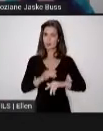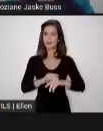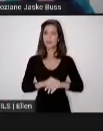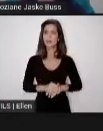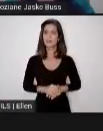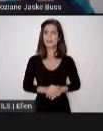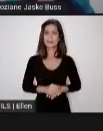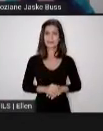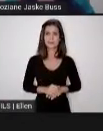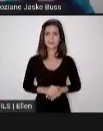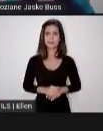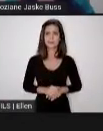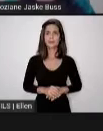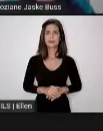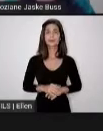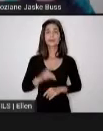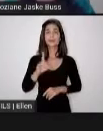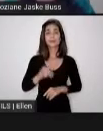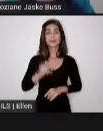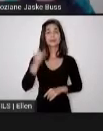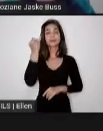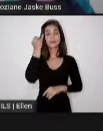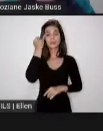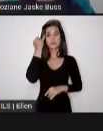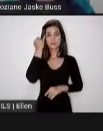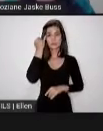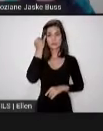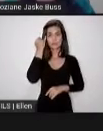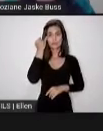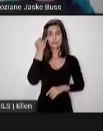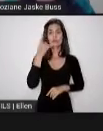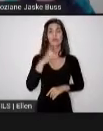Então, a deficiência intelectual, ela é vista